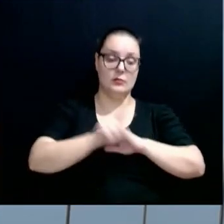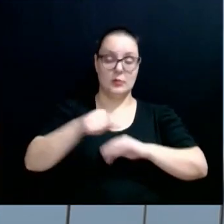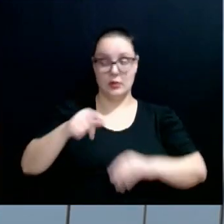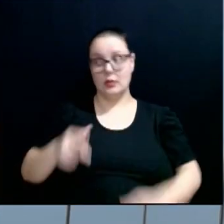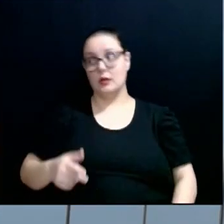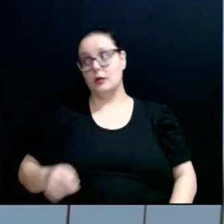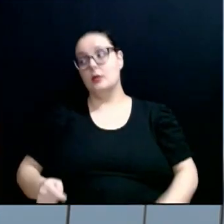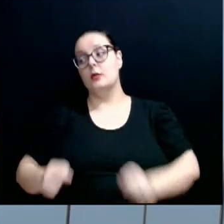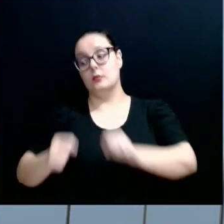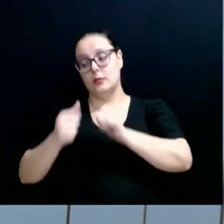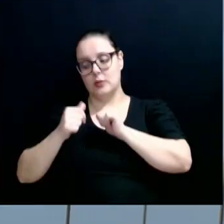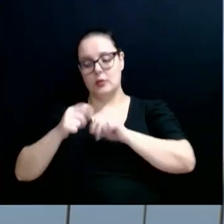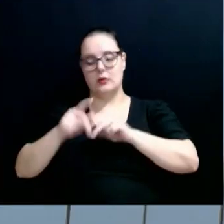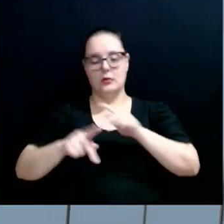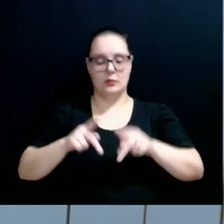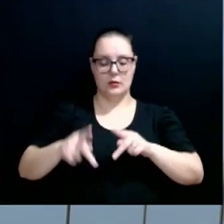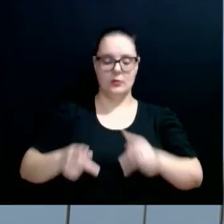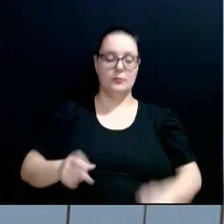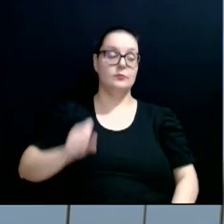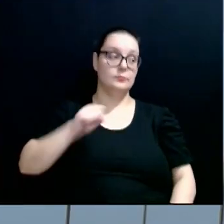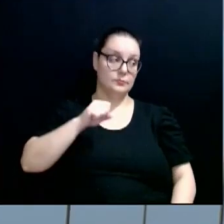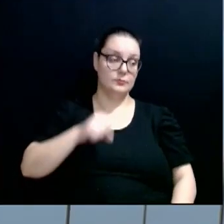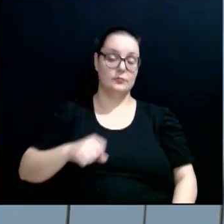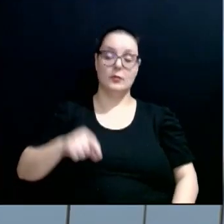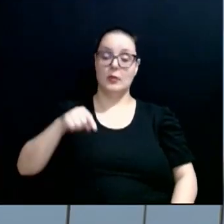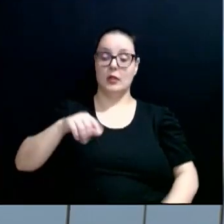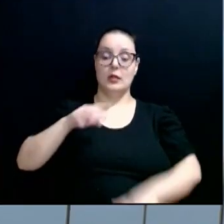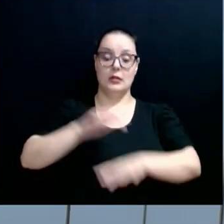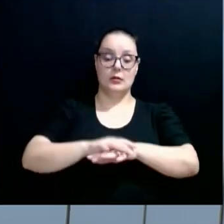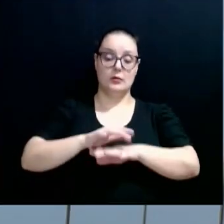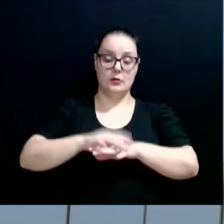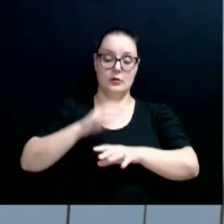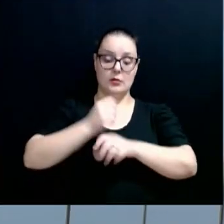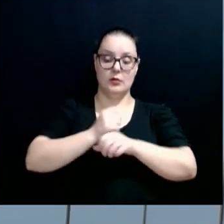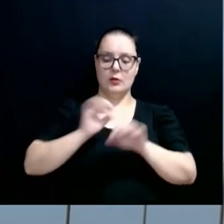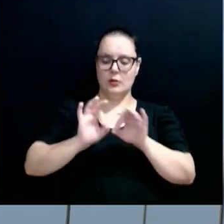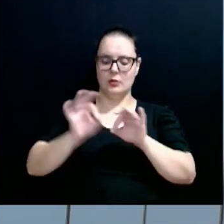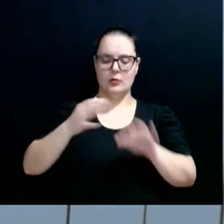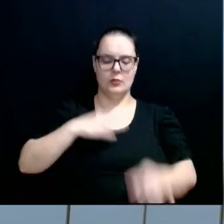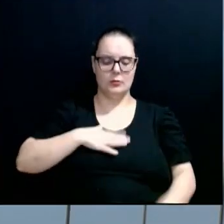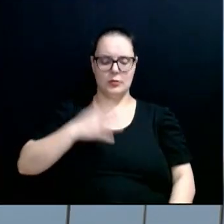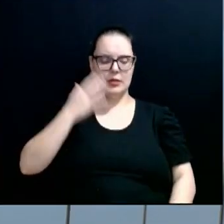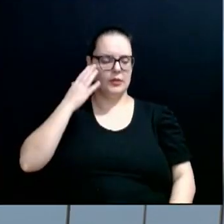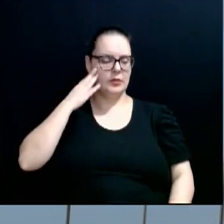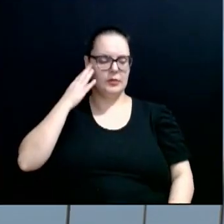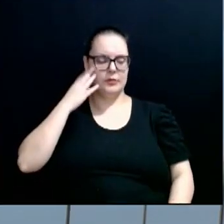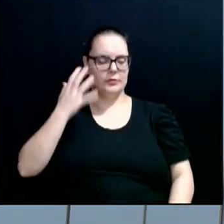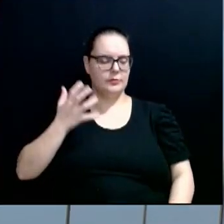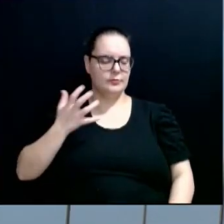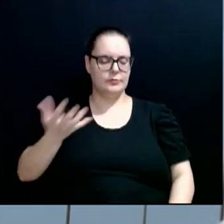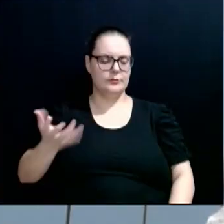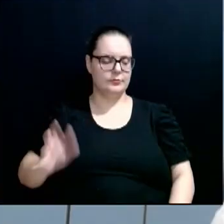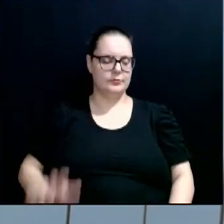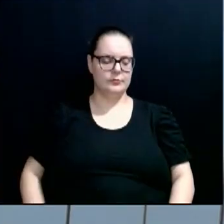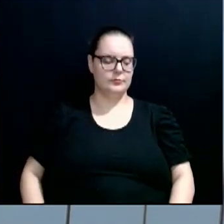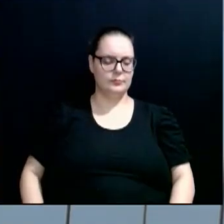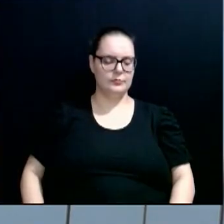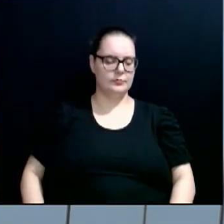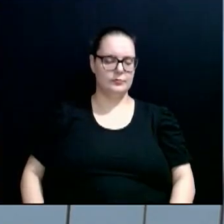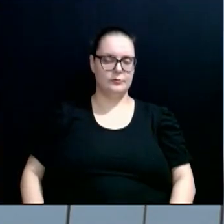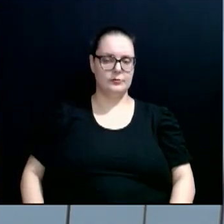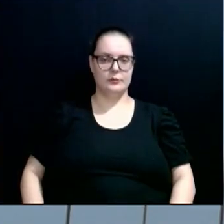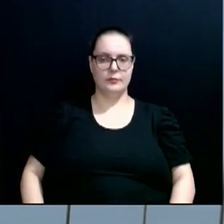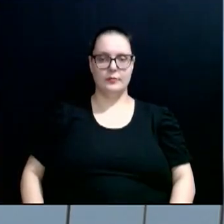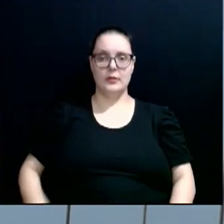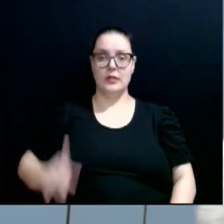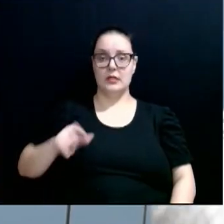população. Essas contas, longe de mim querer saber se vão bater no final ou não